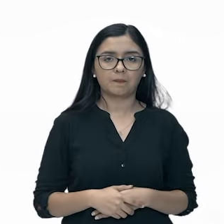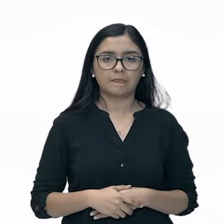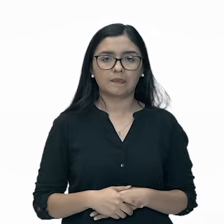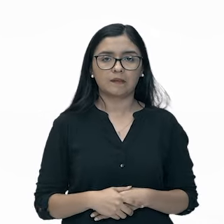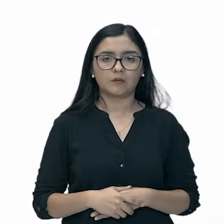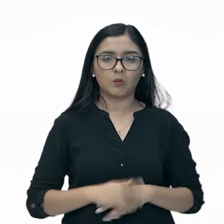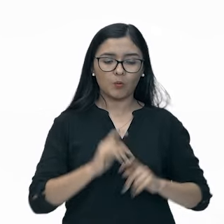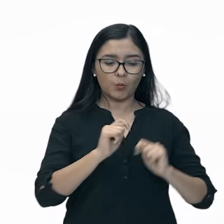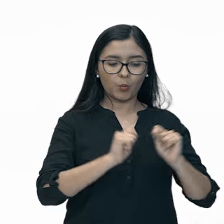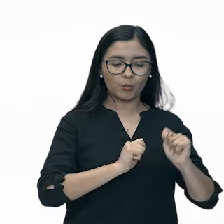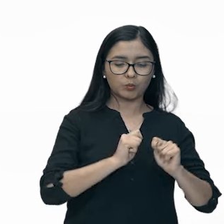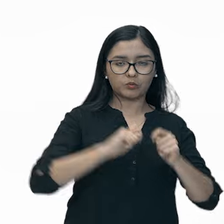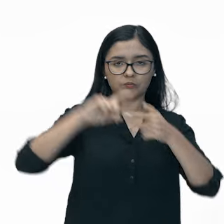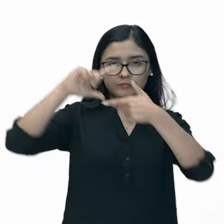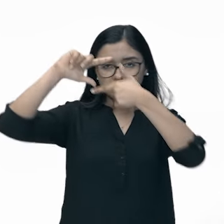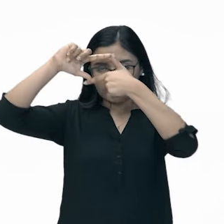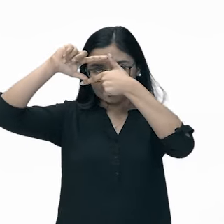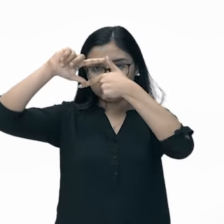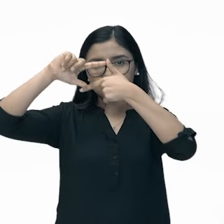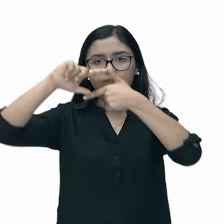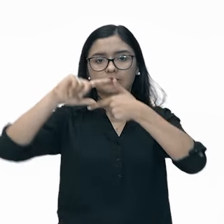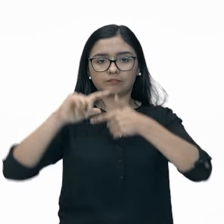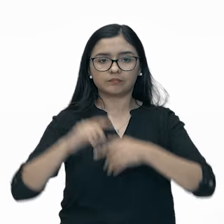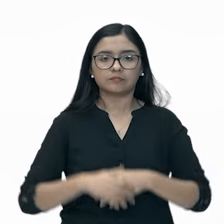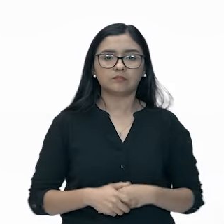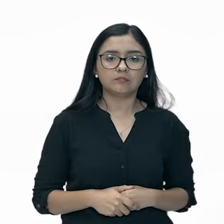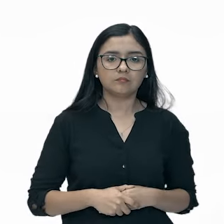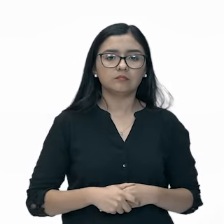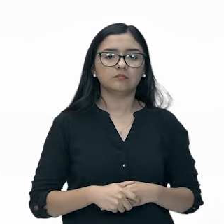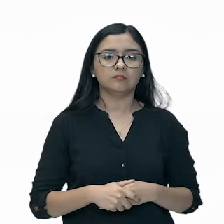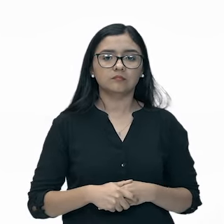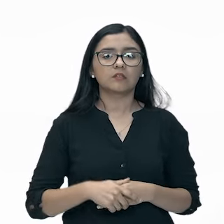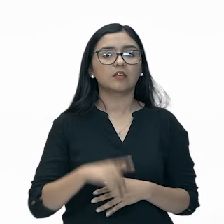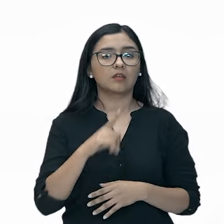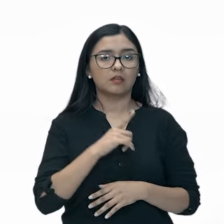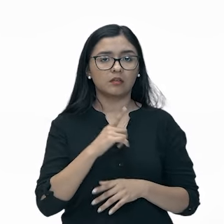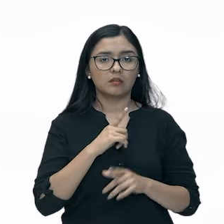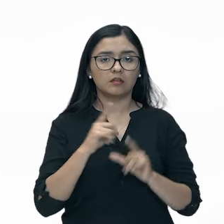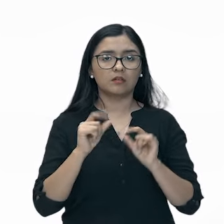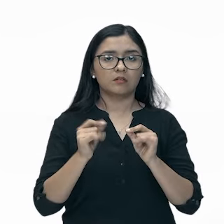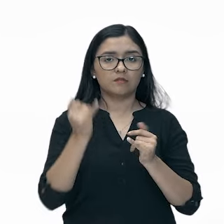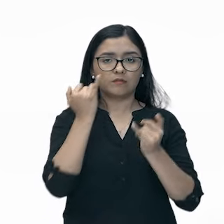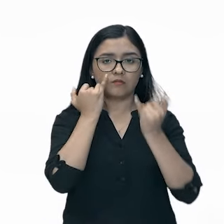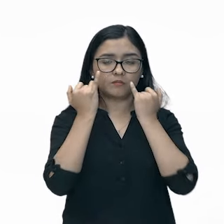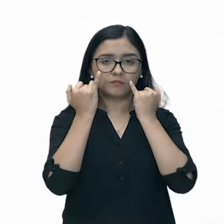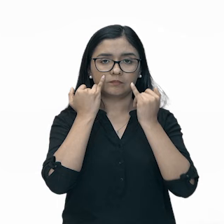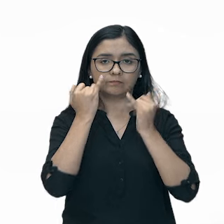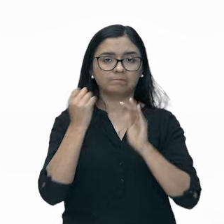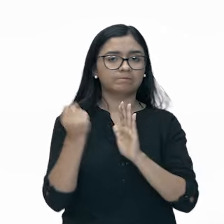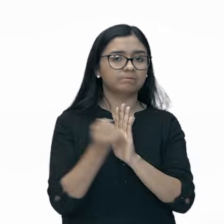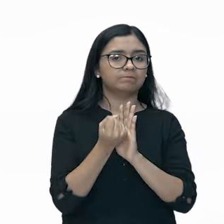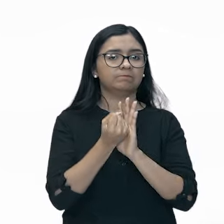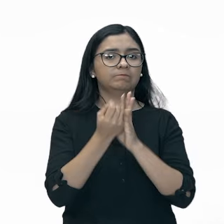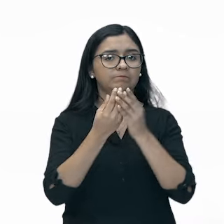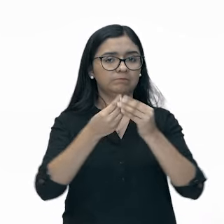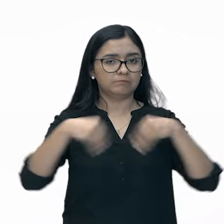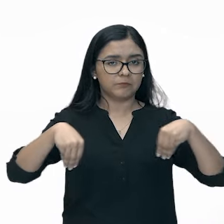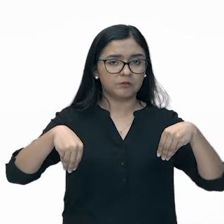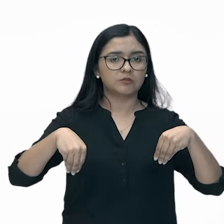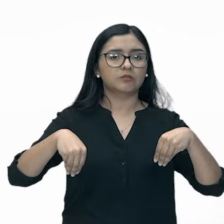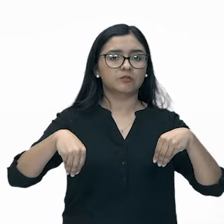submetendo-as aos critérios de dados controlados pela mídia o que impacta de maneira desfavorável